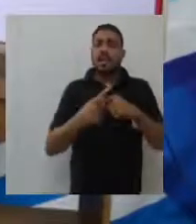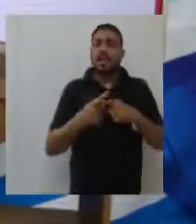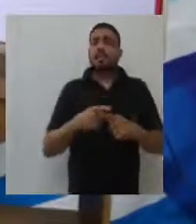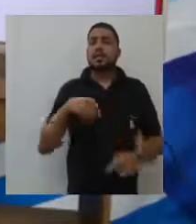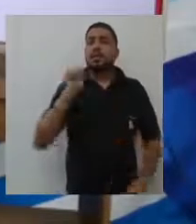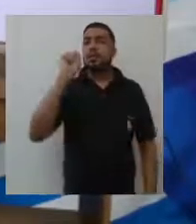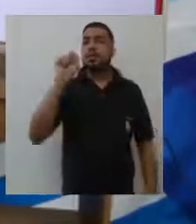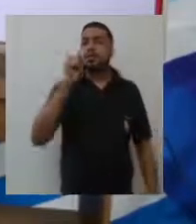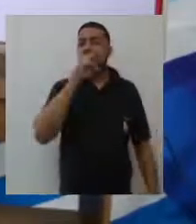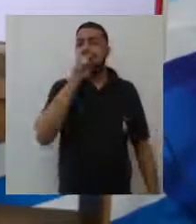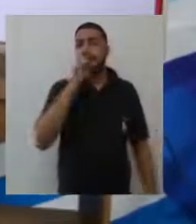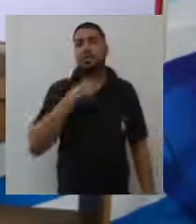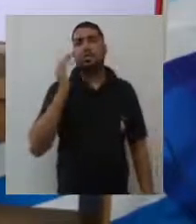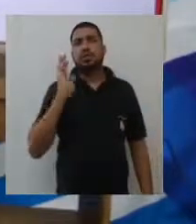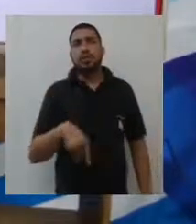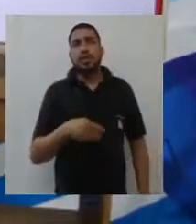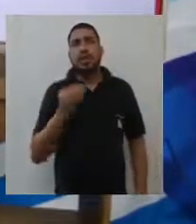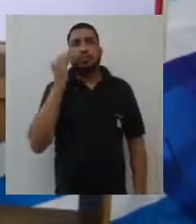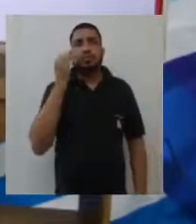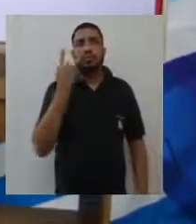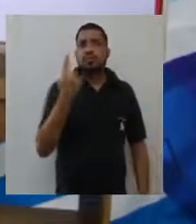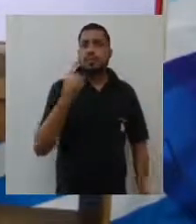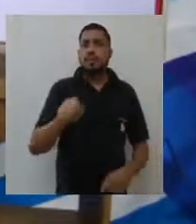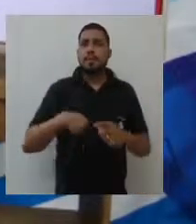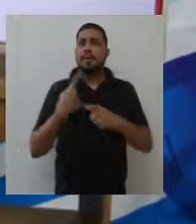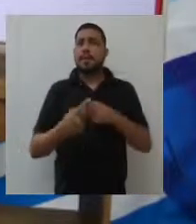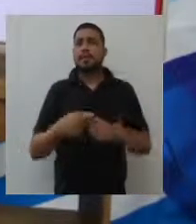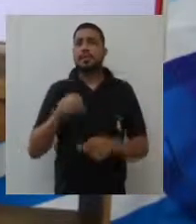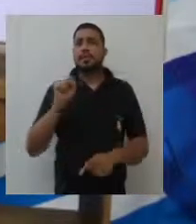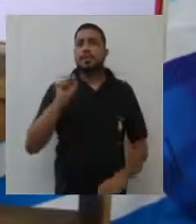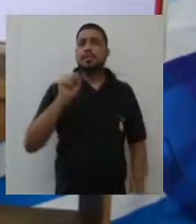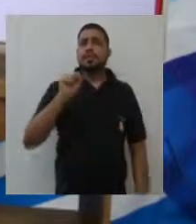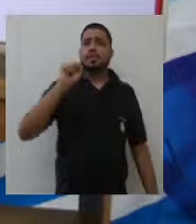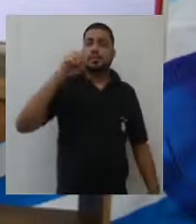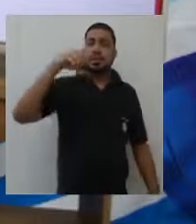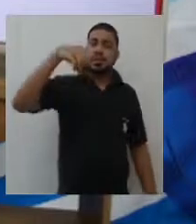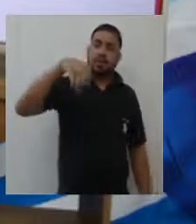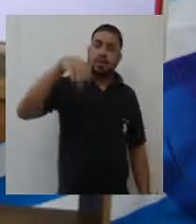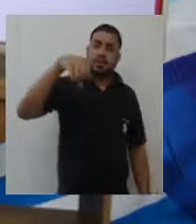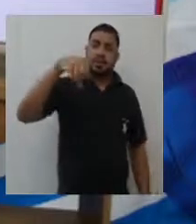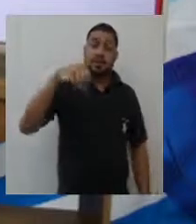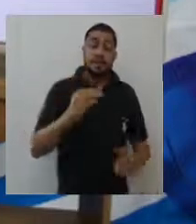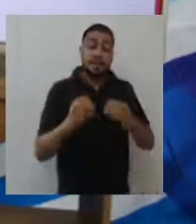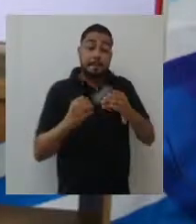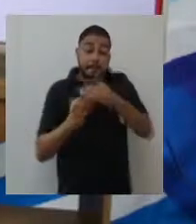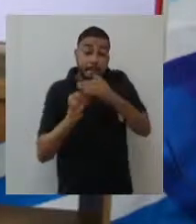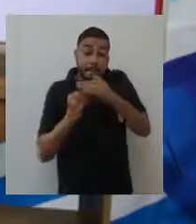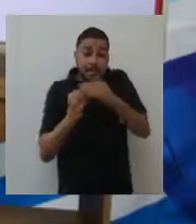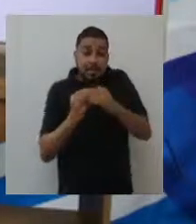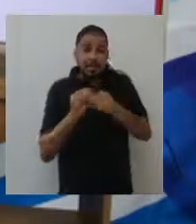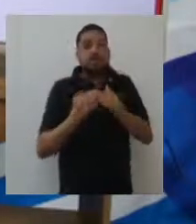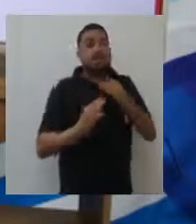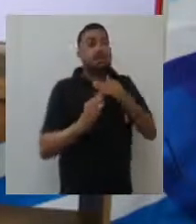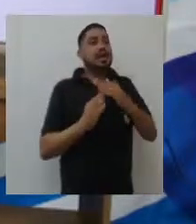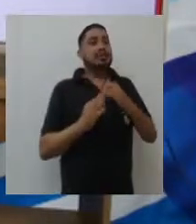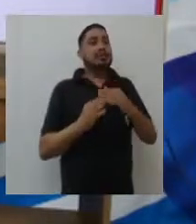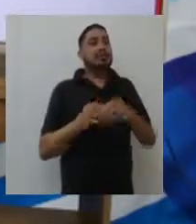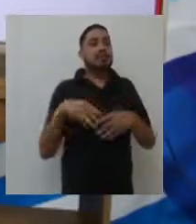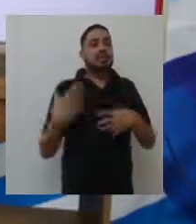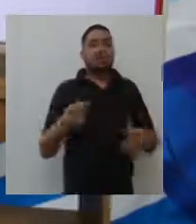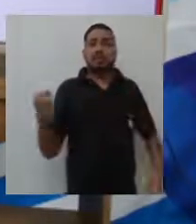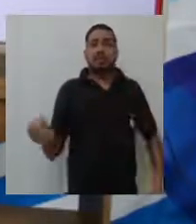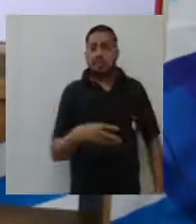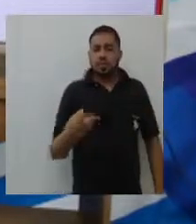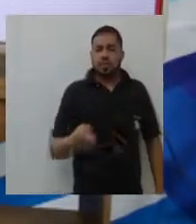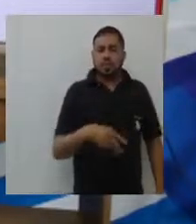laranjas. Então eu já tinha degustado uma, mais 8 dá 9. Está bem próximo do máximo. Então essa solução, essa nova solução,